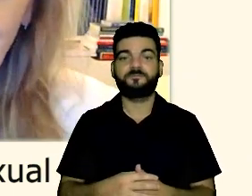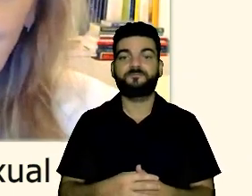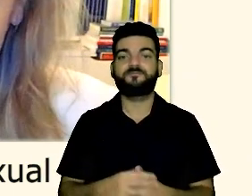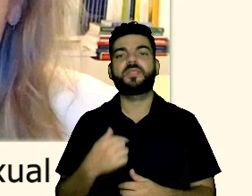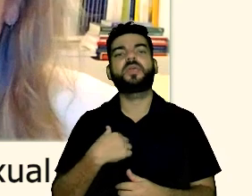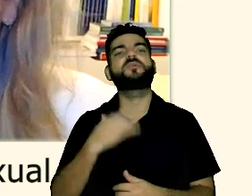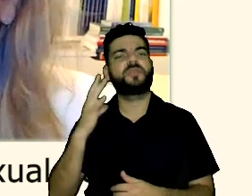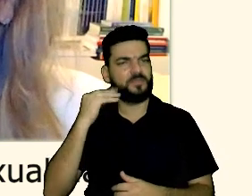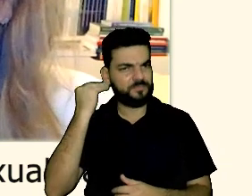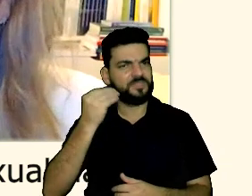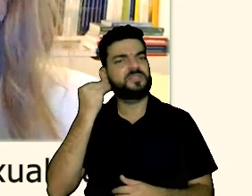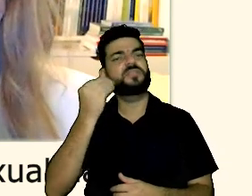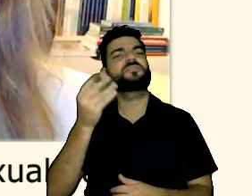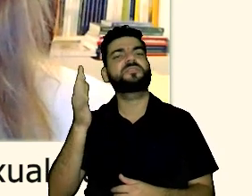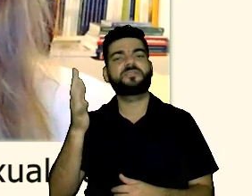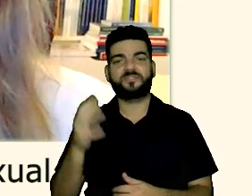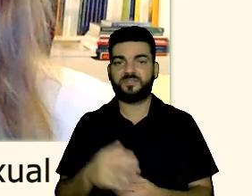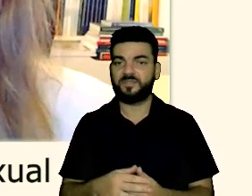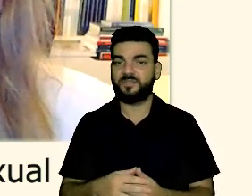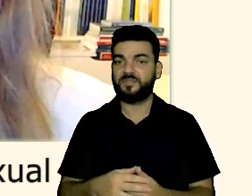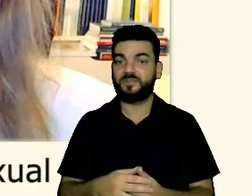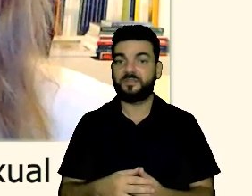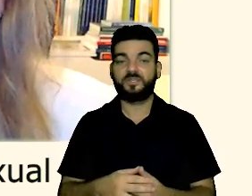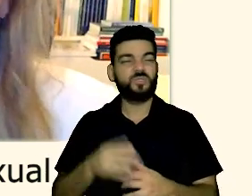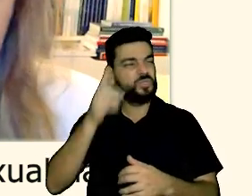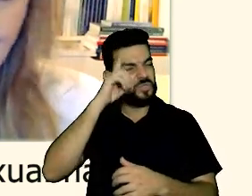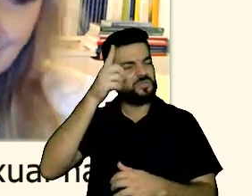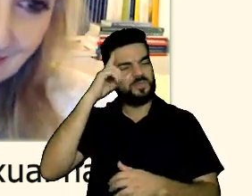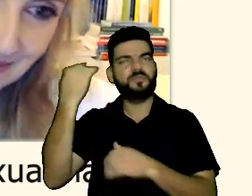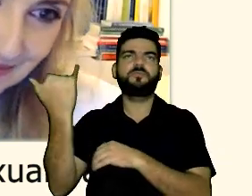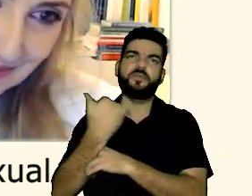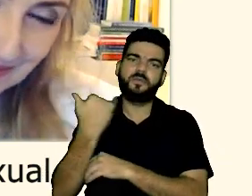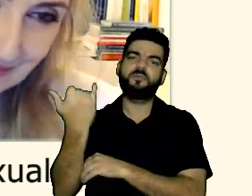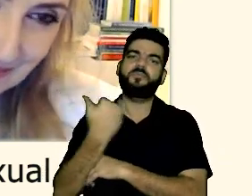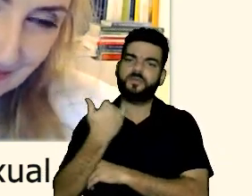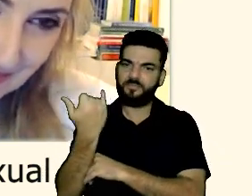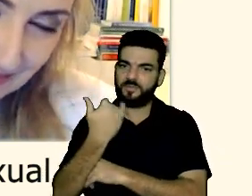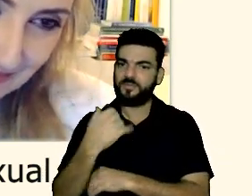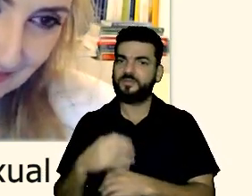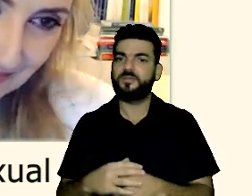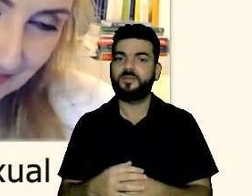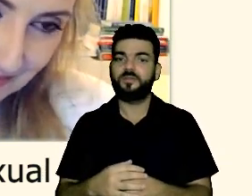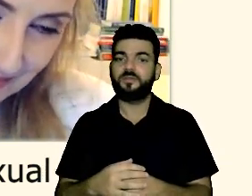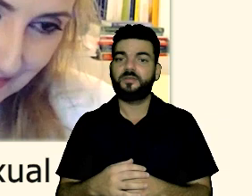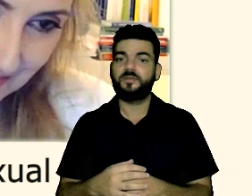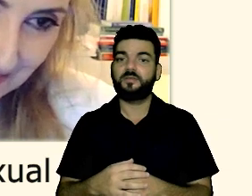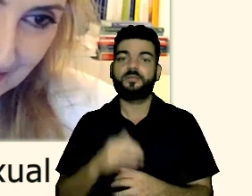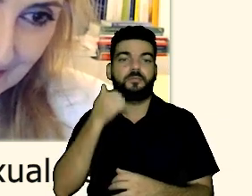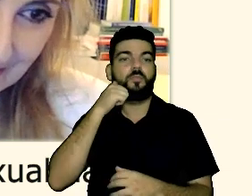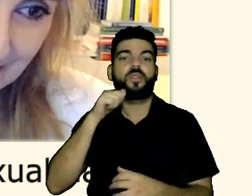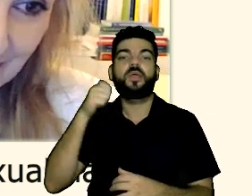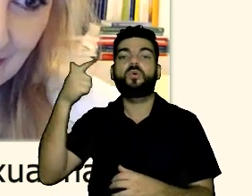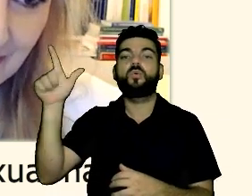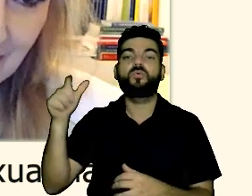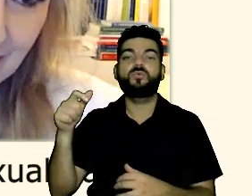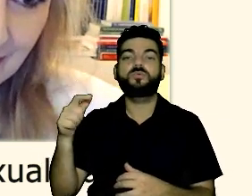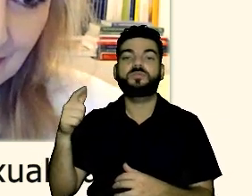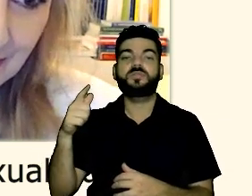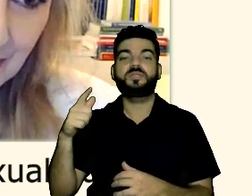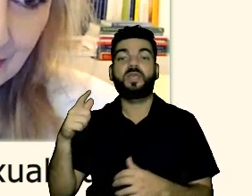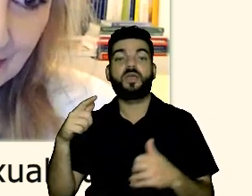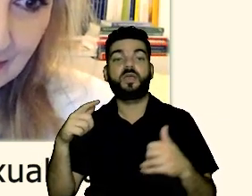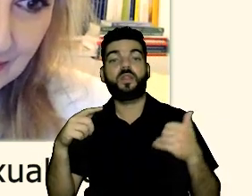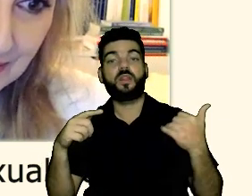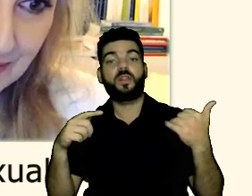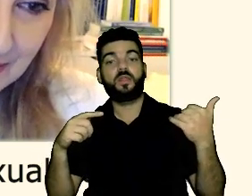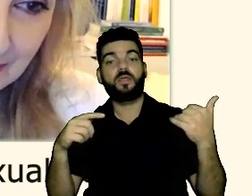agora. Bom, então, eu vou aproveitar para fazer uso aqui do meu lugar de fala, né? É uma situação que eu já vivenciei algumas vezes, está